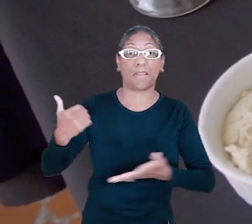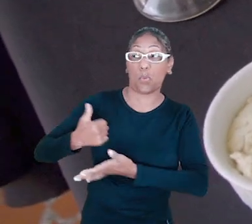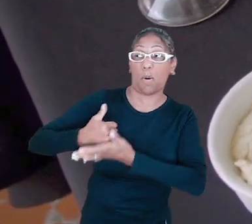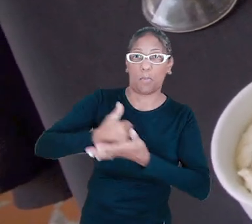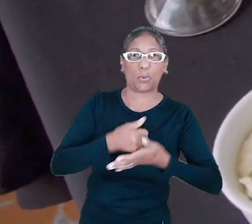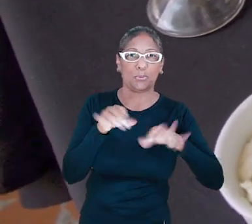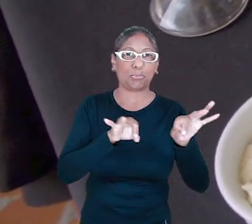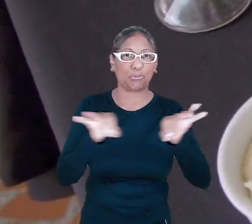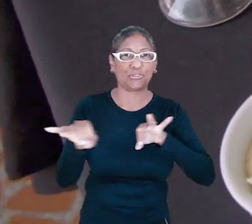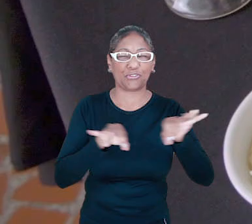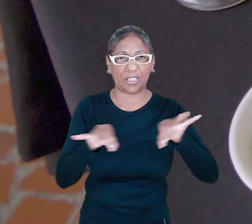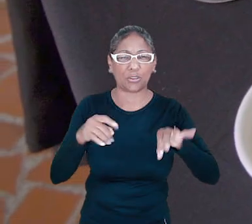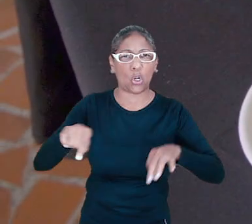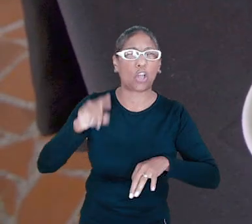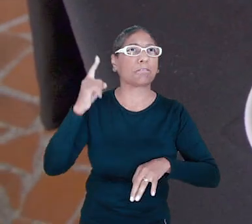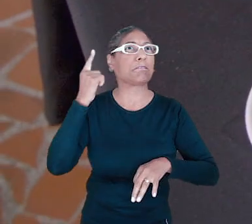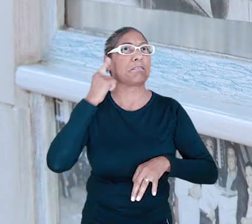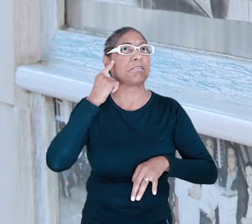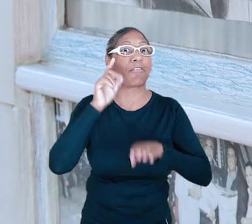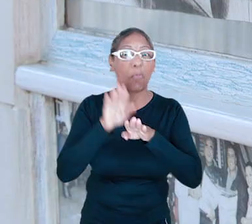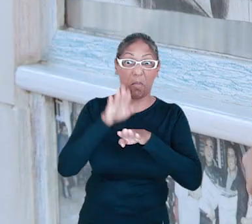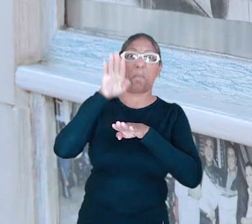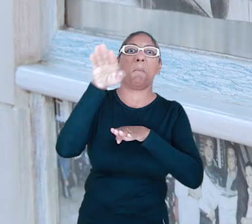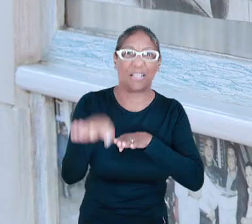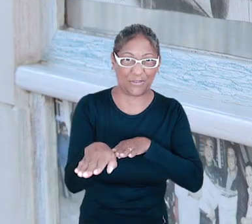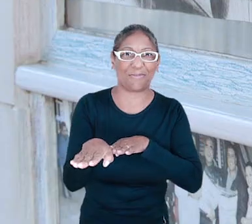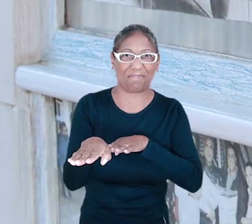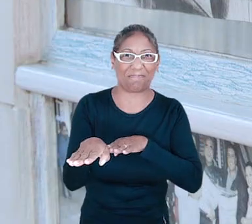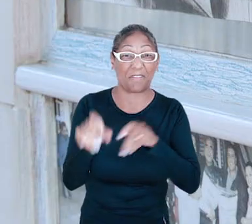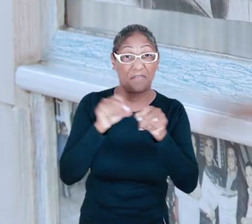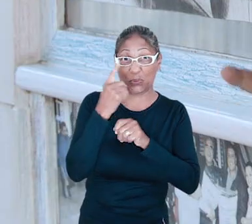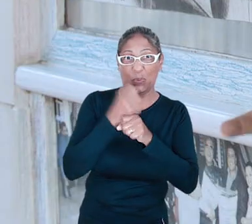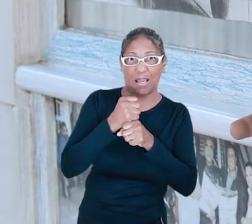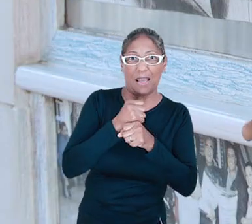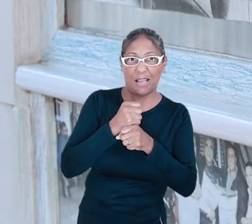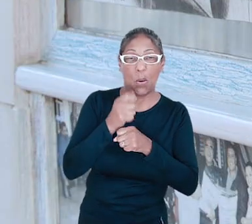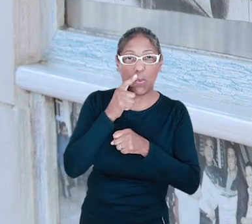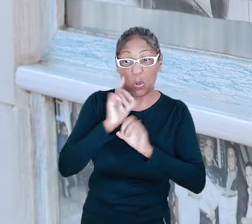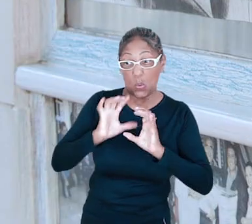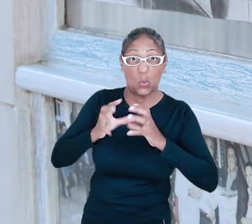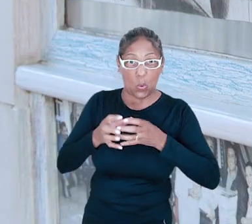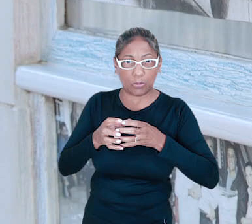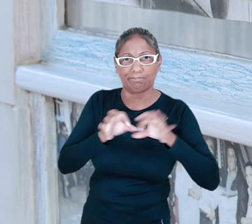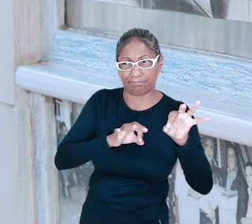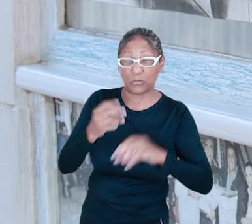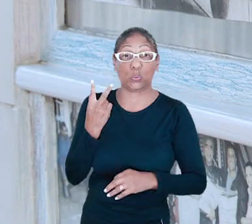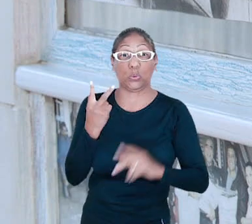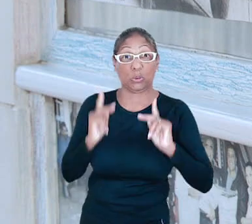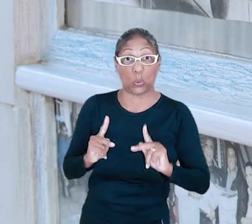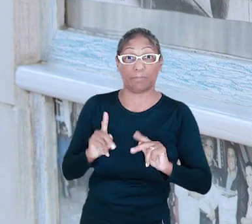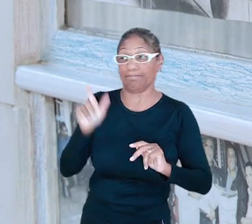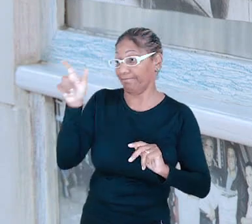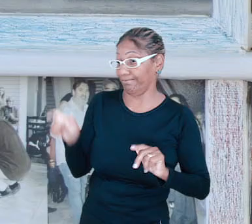auxílio do lado a lado, a gente vai dar um passo maior. Então a gente fez um ano, nossa equipe são